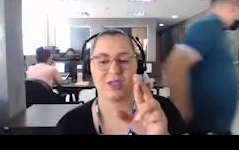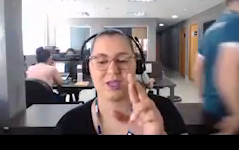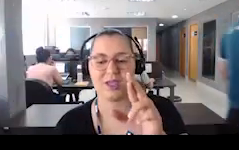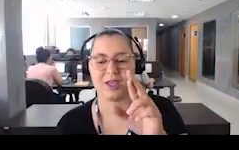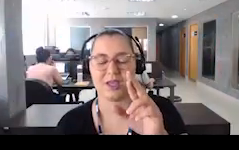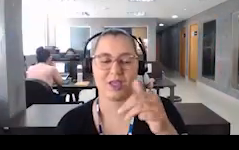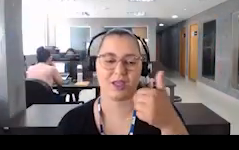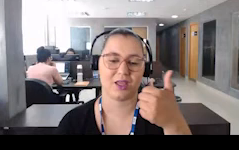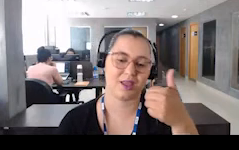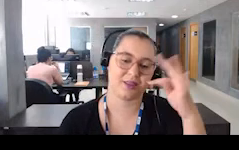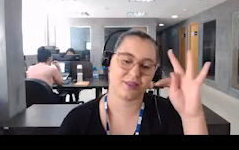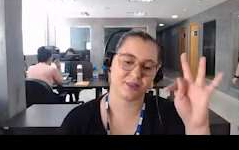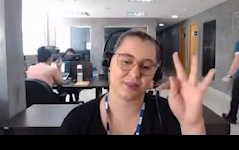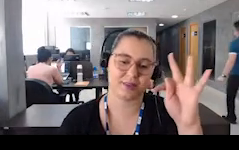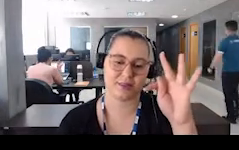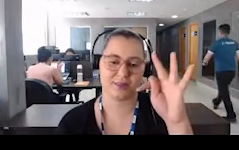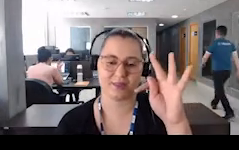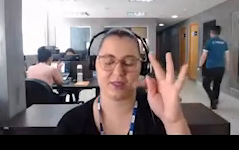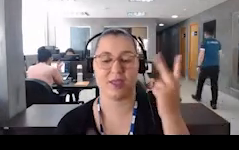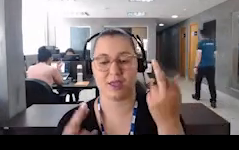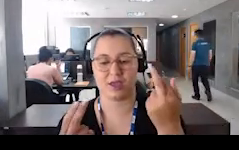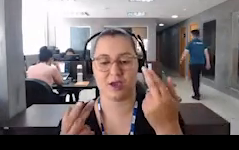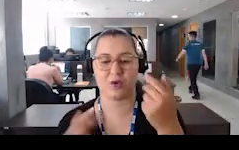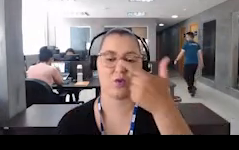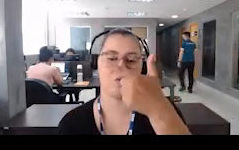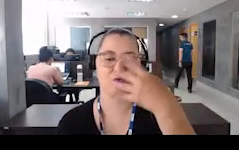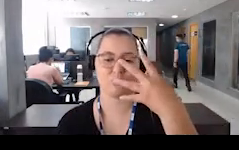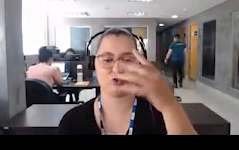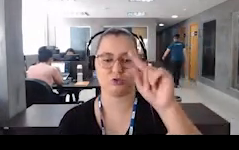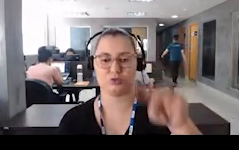R total, vou colocar RT, é igual a